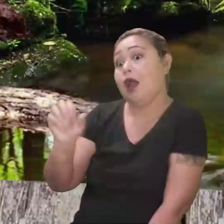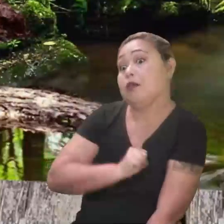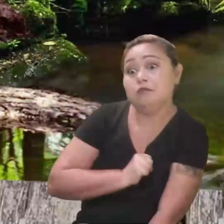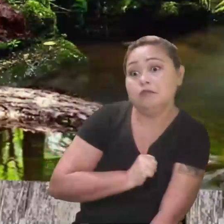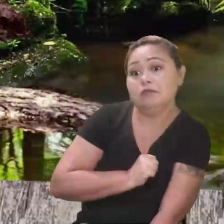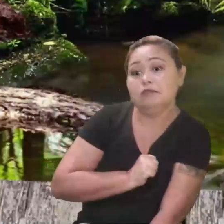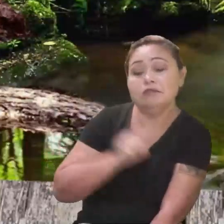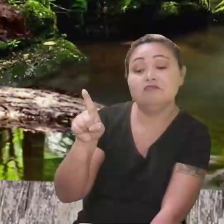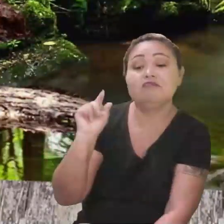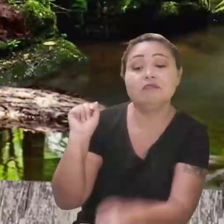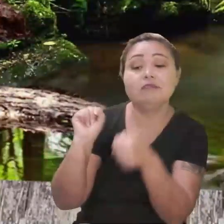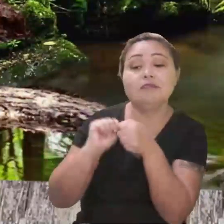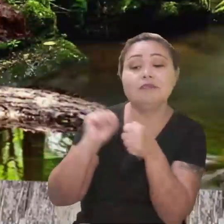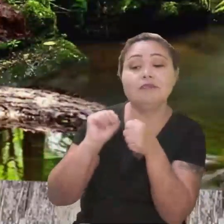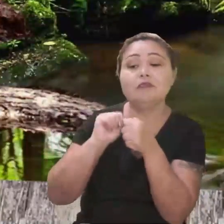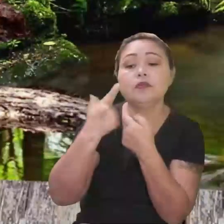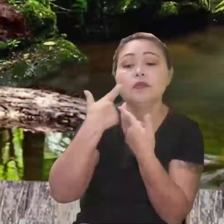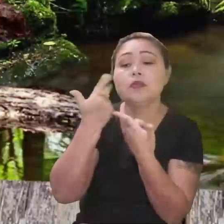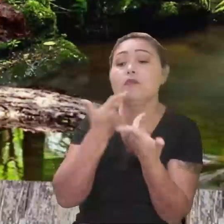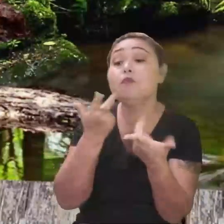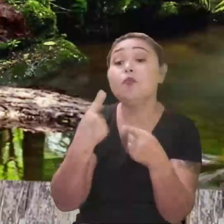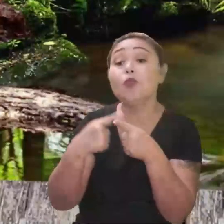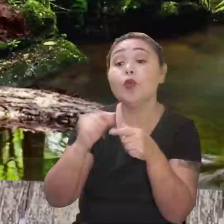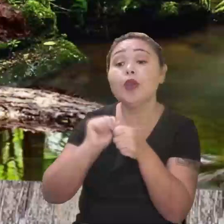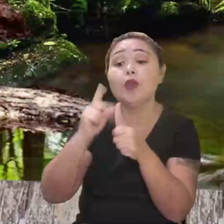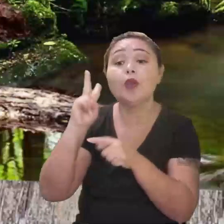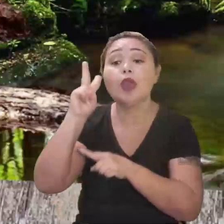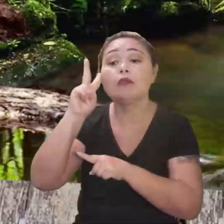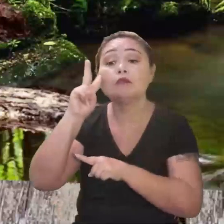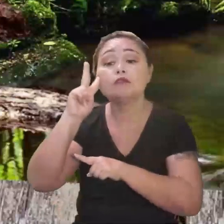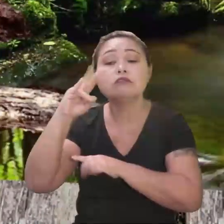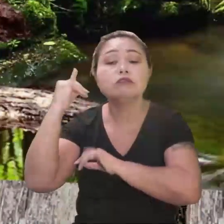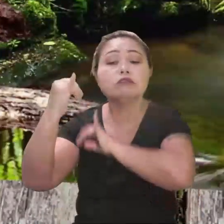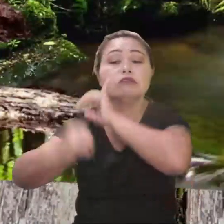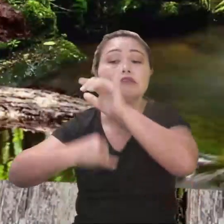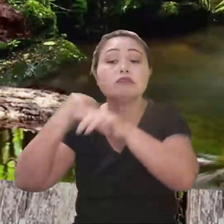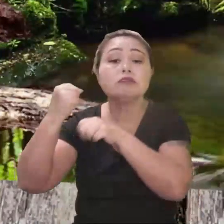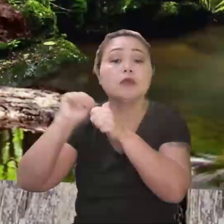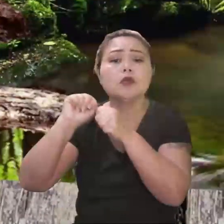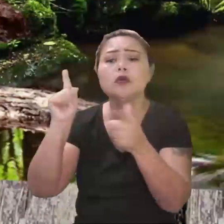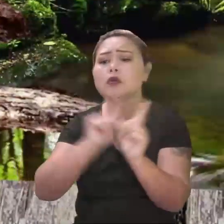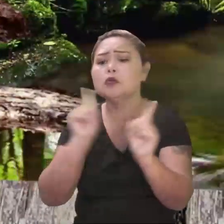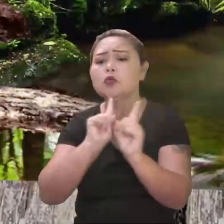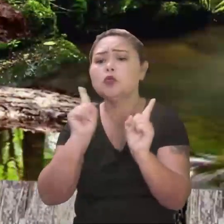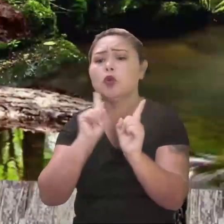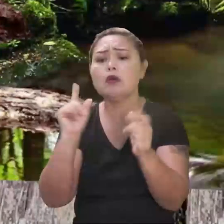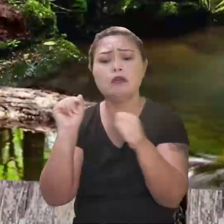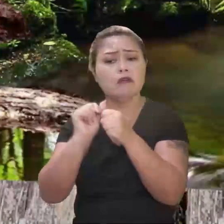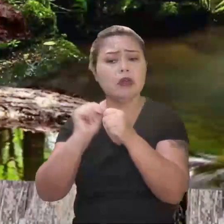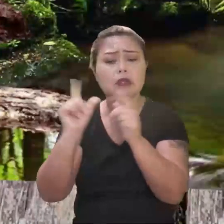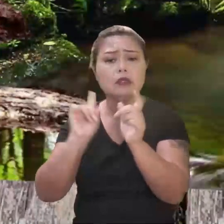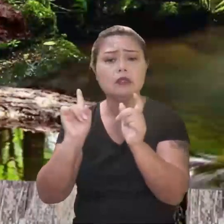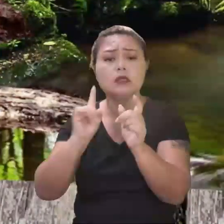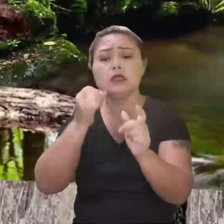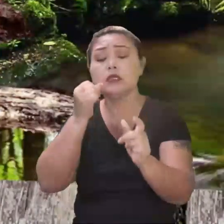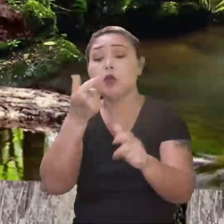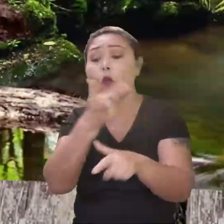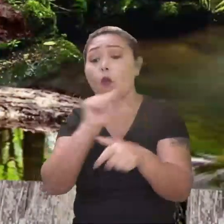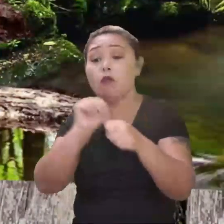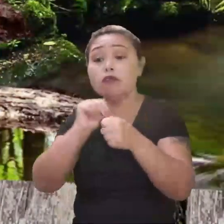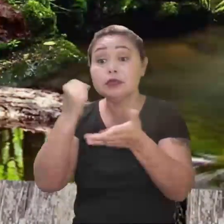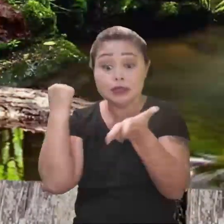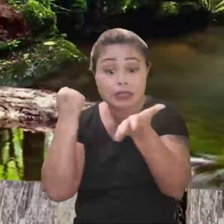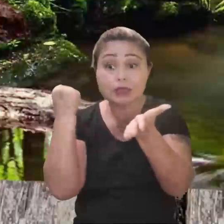né? Por quê? Porque é contar a história, algo que a gente não poderia de forma nenhuma construir sem